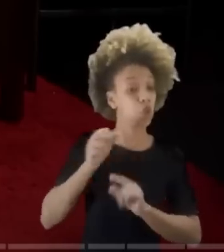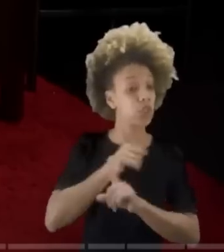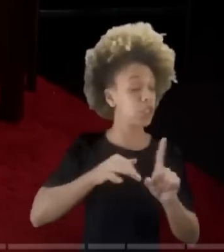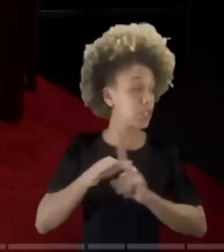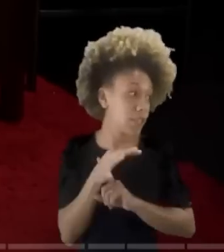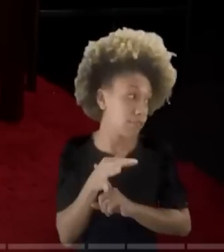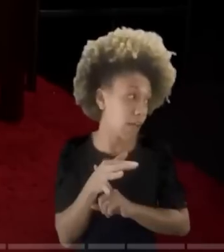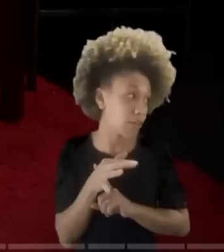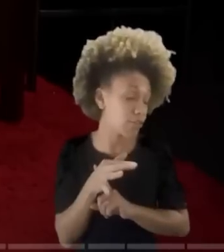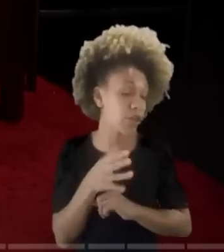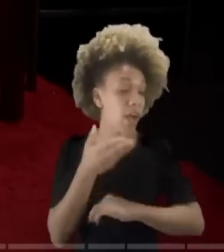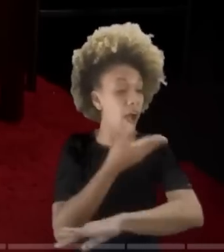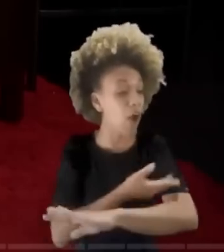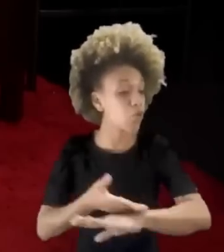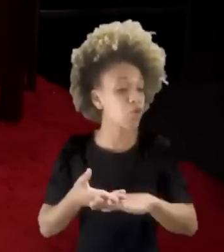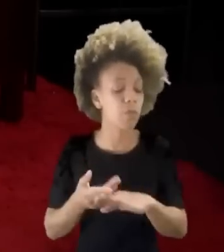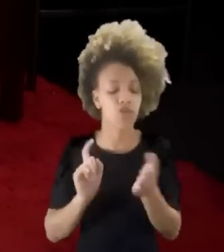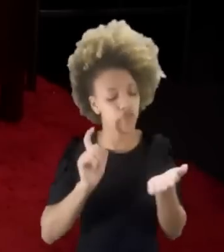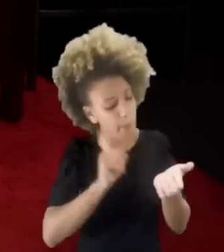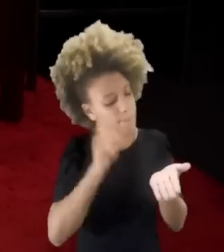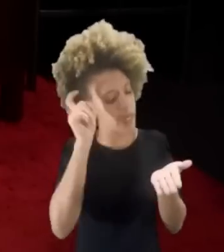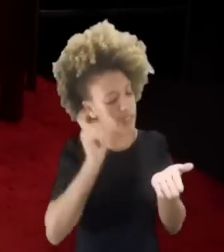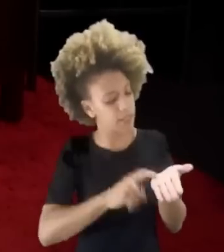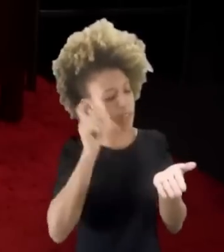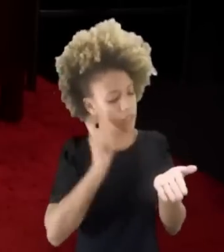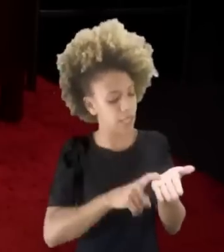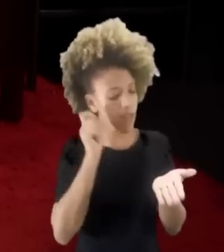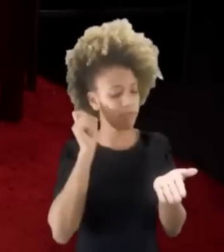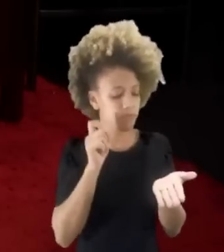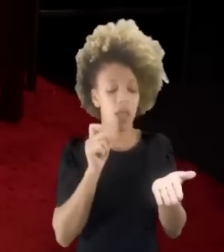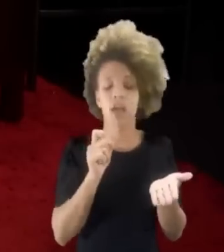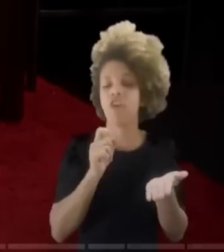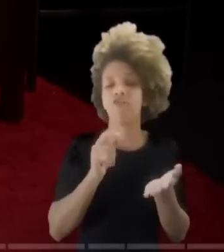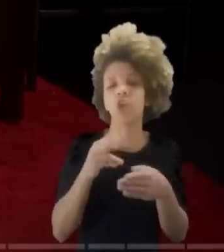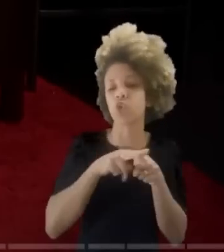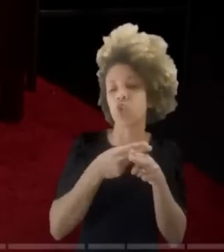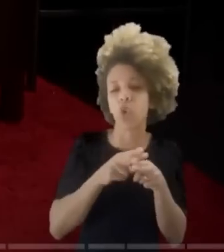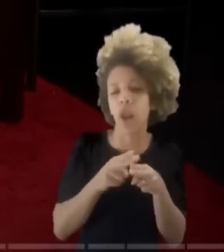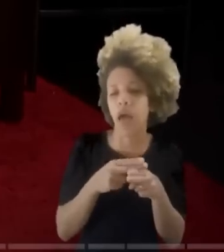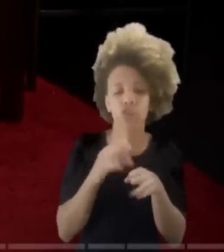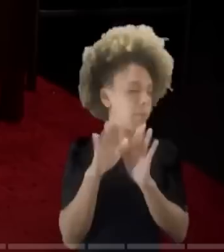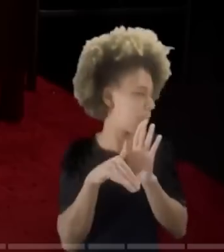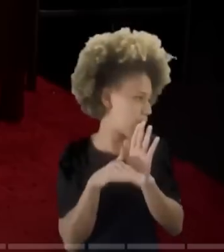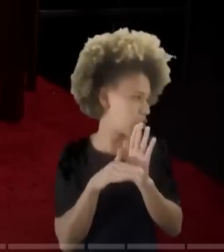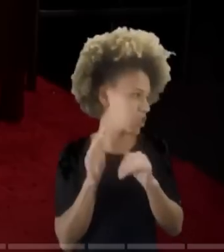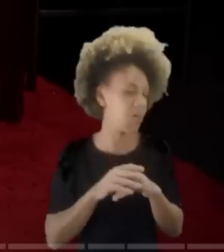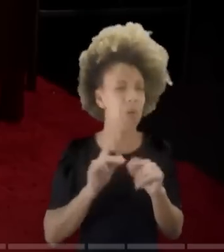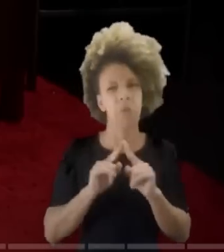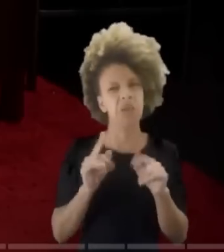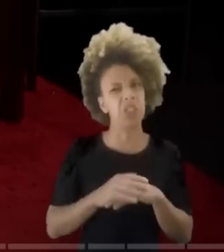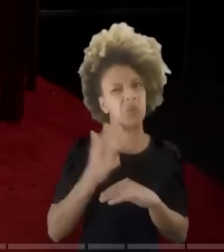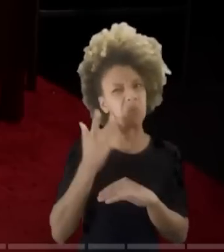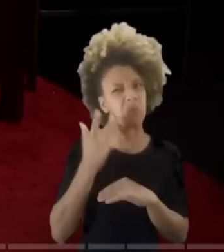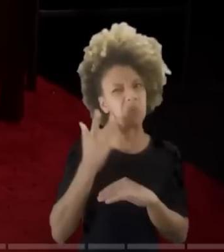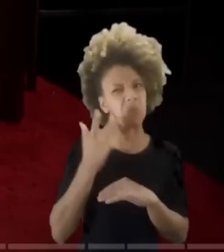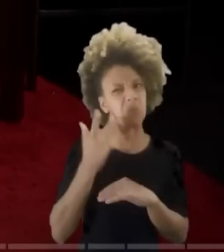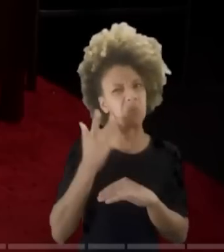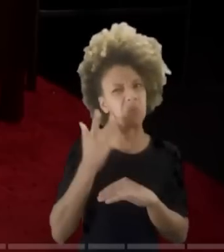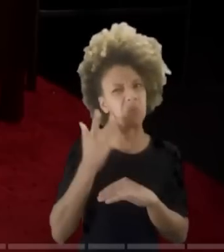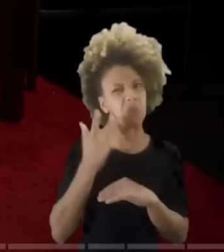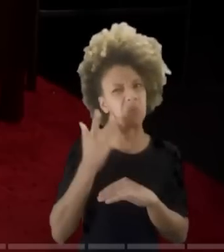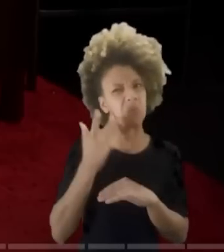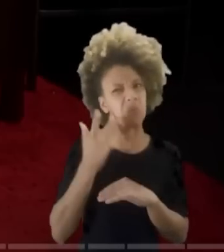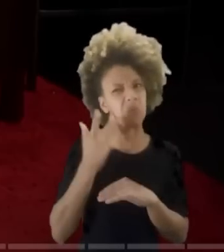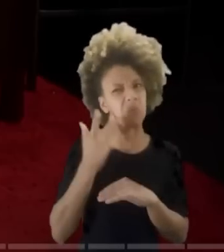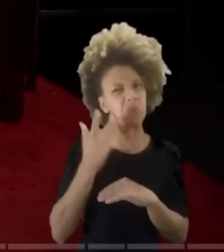sociedade acostumada de apertar um botão vem o brownie na hora que você quer baratinho não sei se eu concordo não não